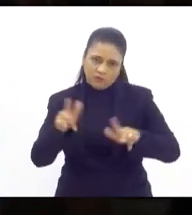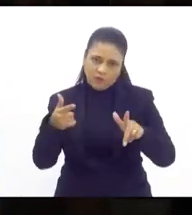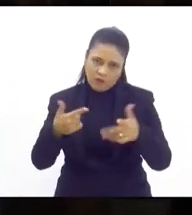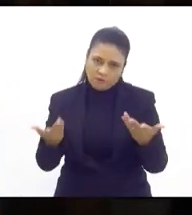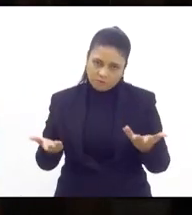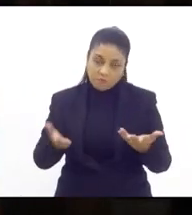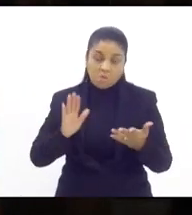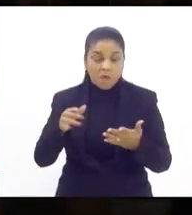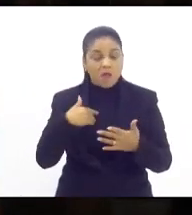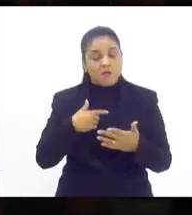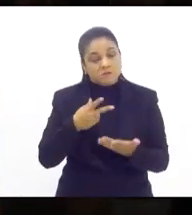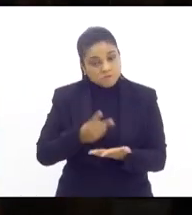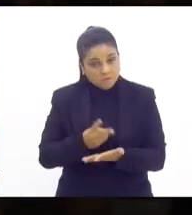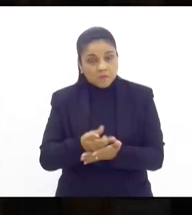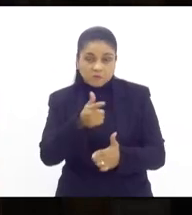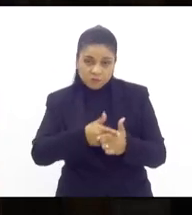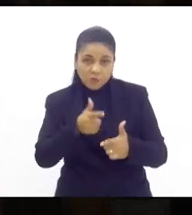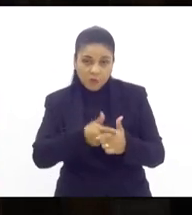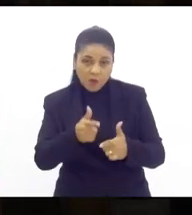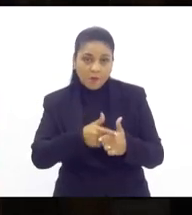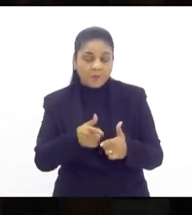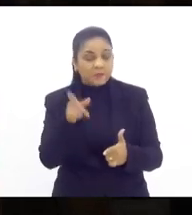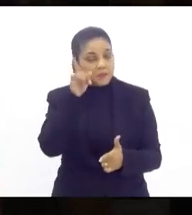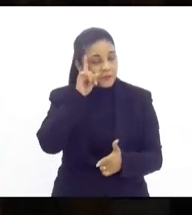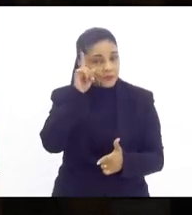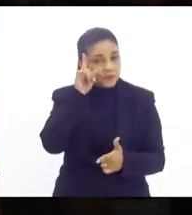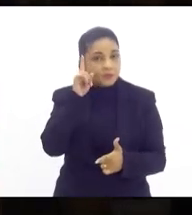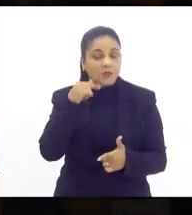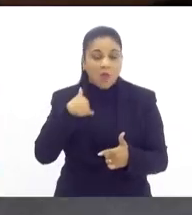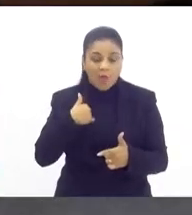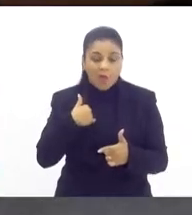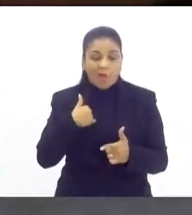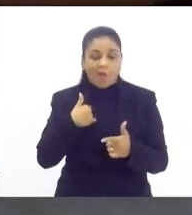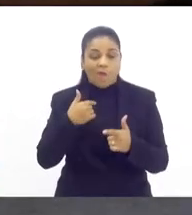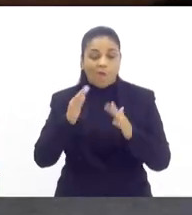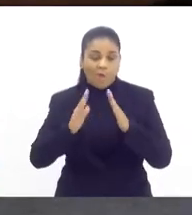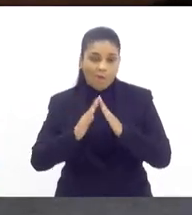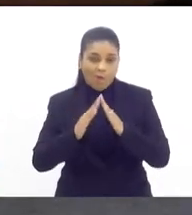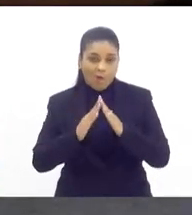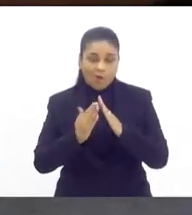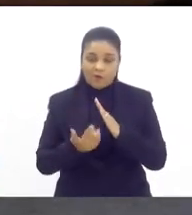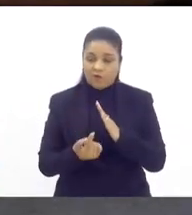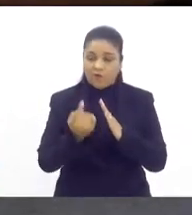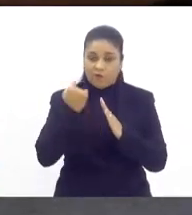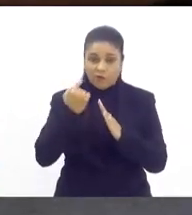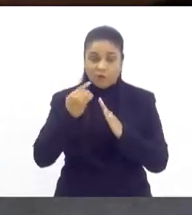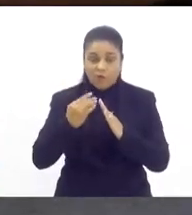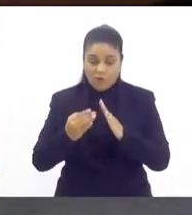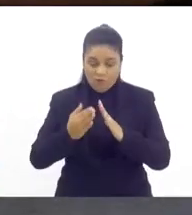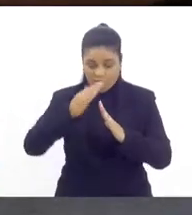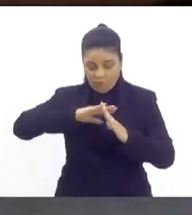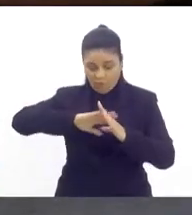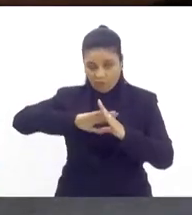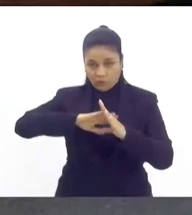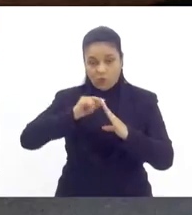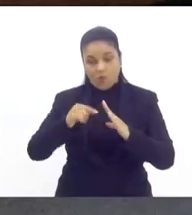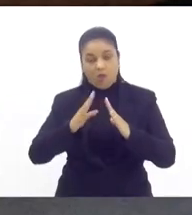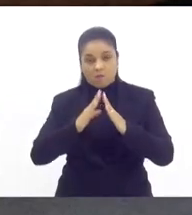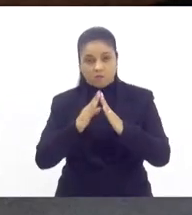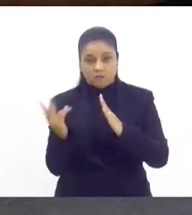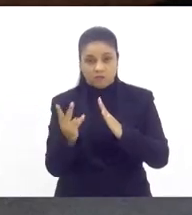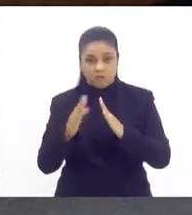o mesmo problema que no dia a dia causa problemas diferente eles são moradores de frente eu sou morador de fundos então eu consigo dormir antes de uma hora da manhã